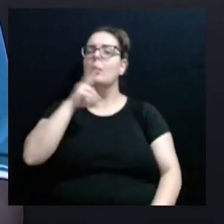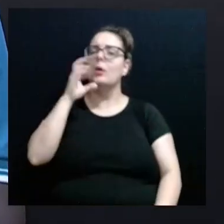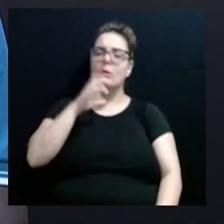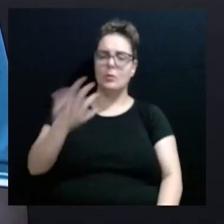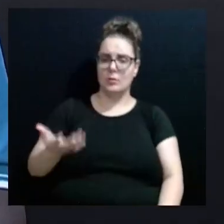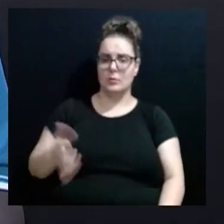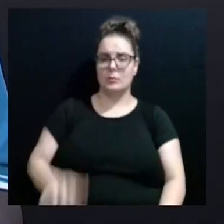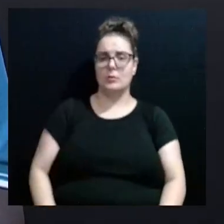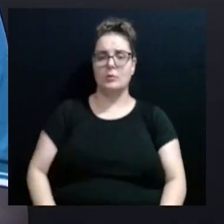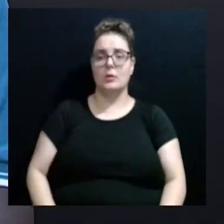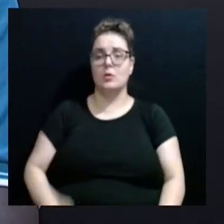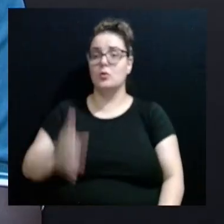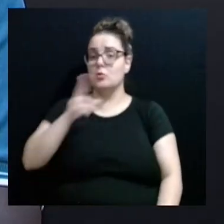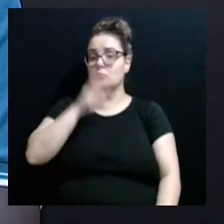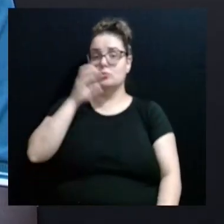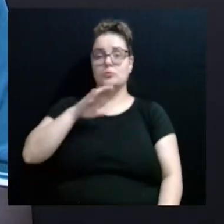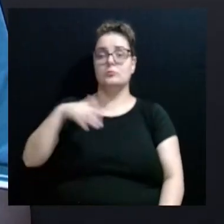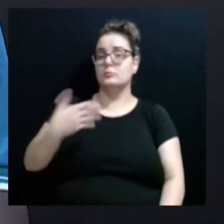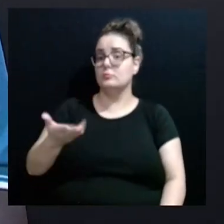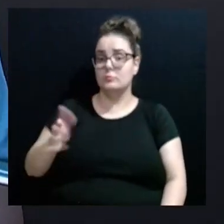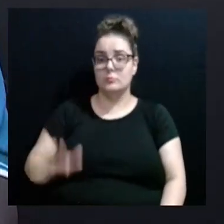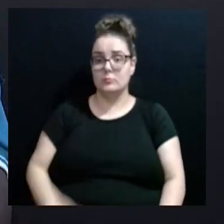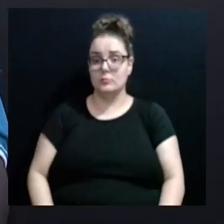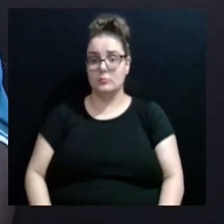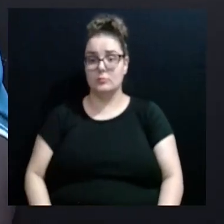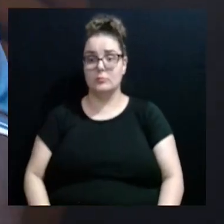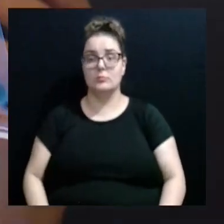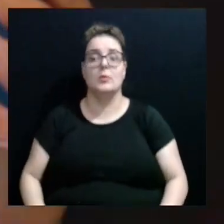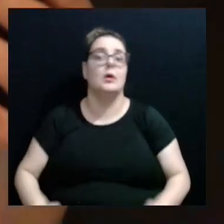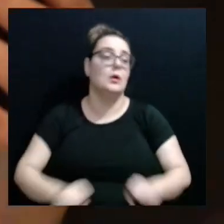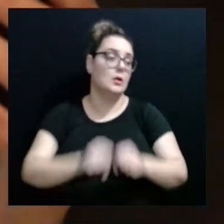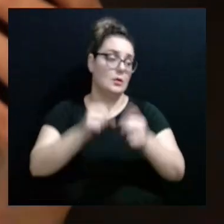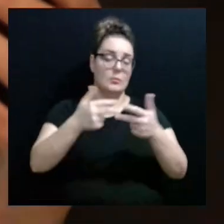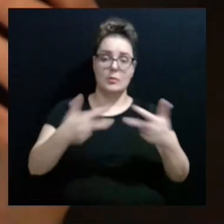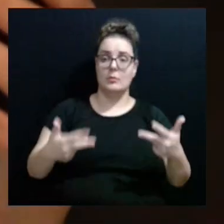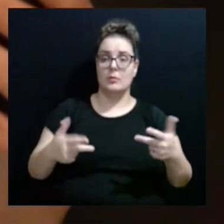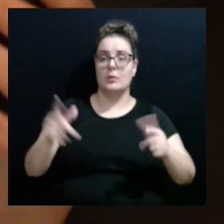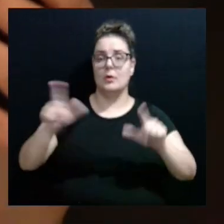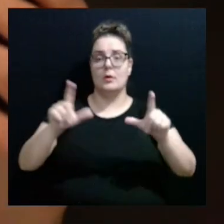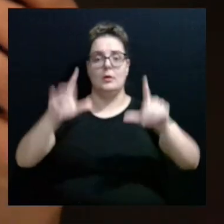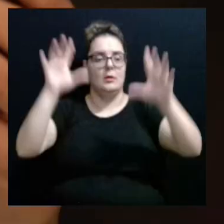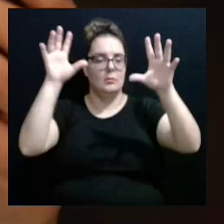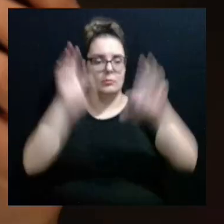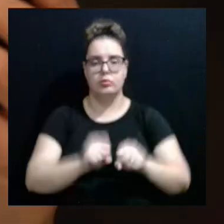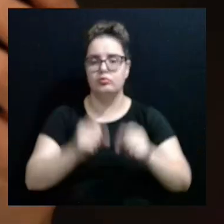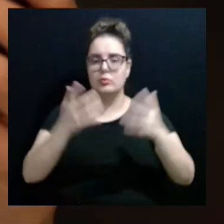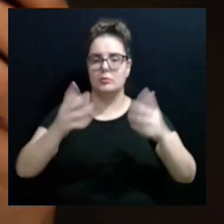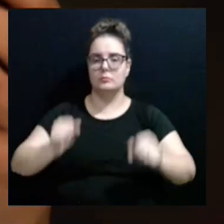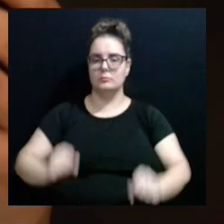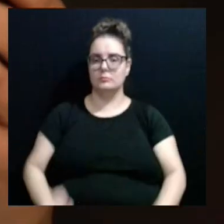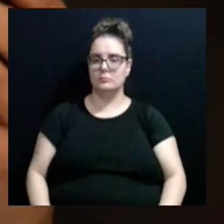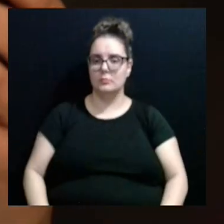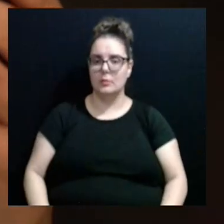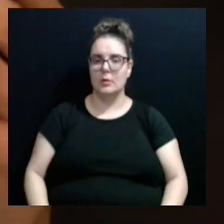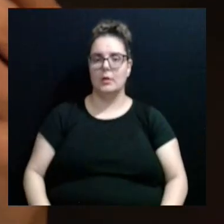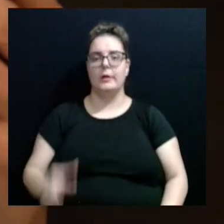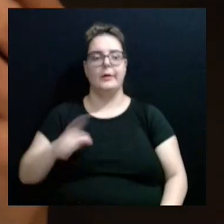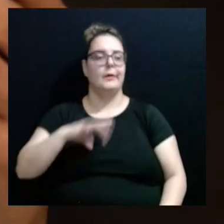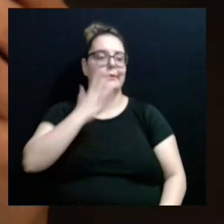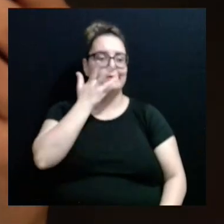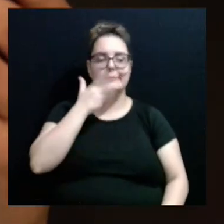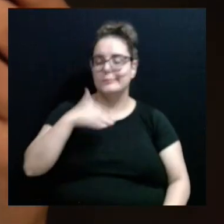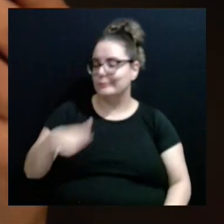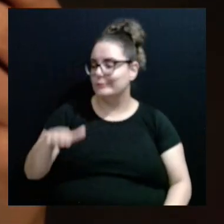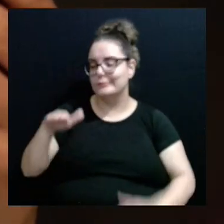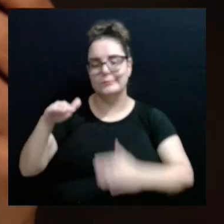emergência quando quebra alguma coisa, a televisão do nada, ela pifou, você tem crianças, né, menores em casa, você precisa